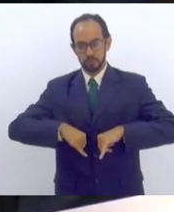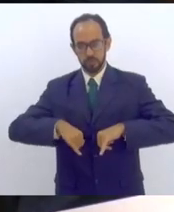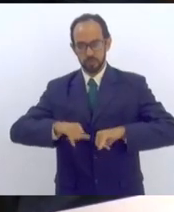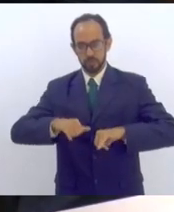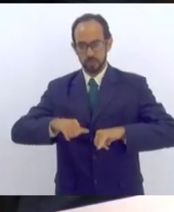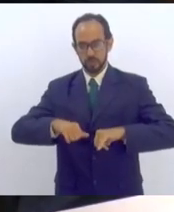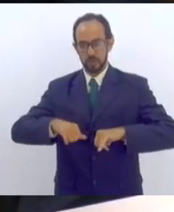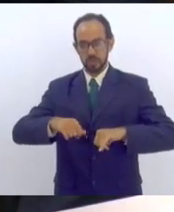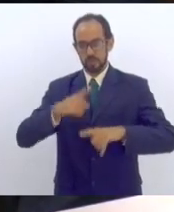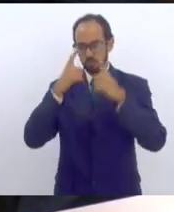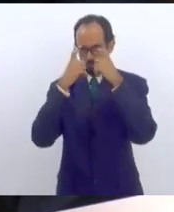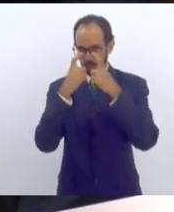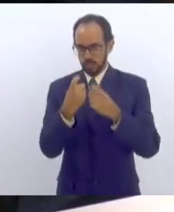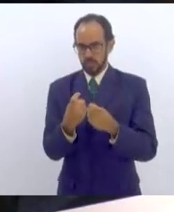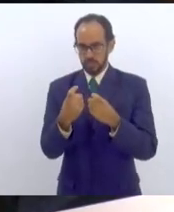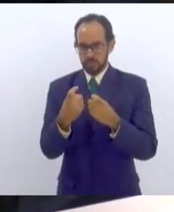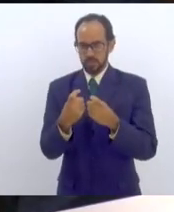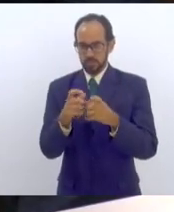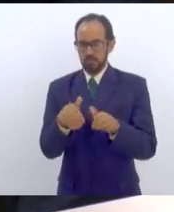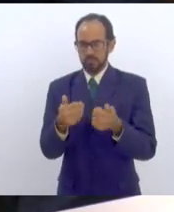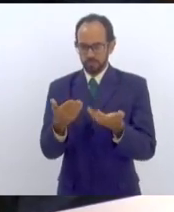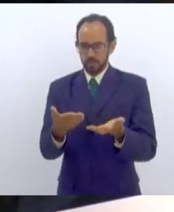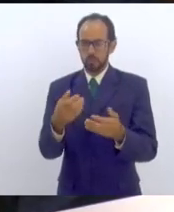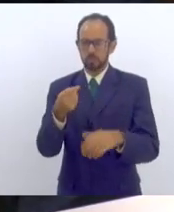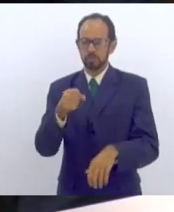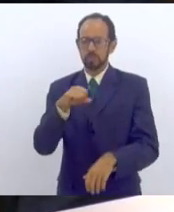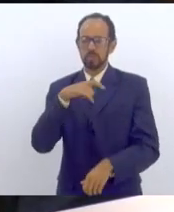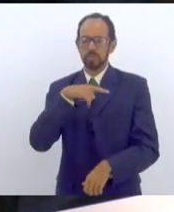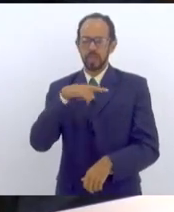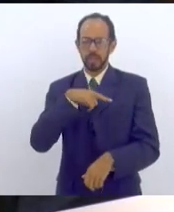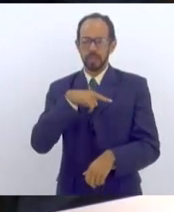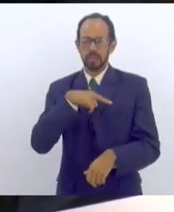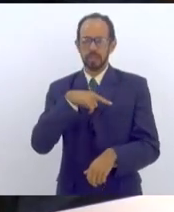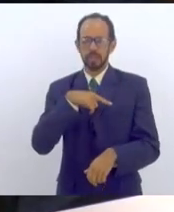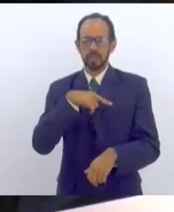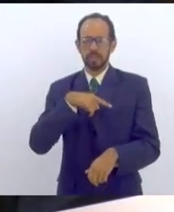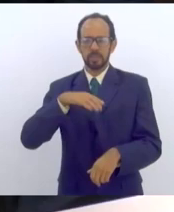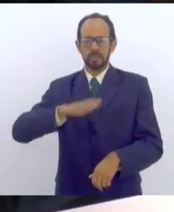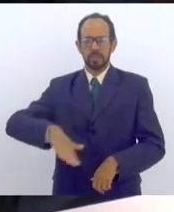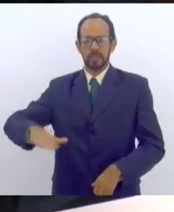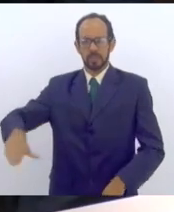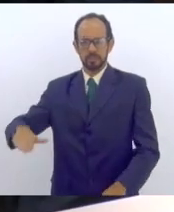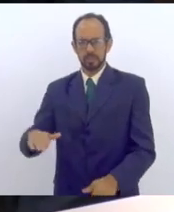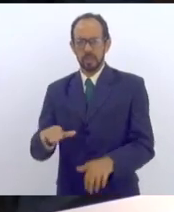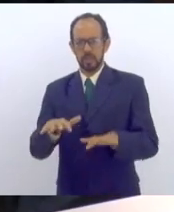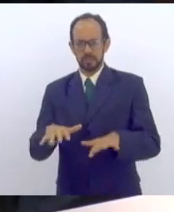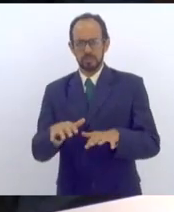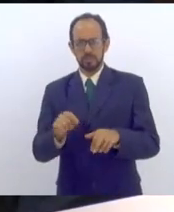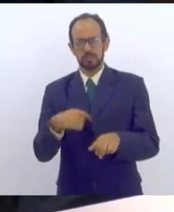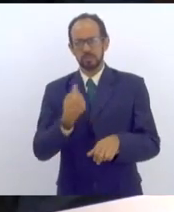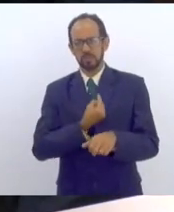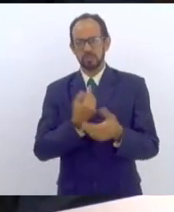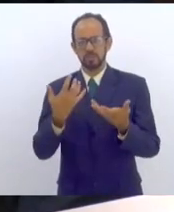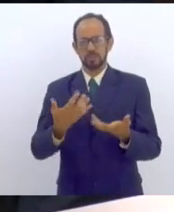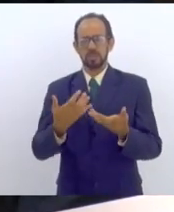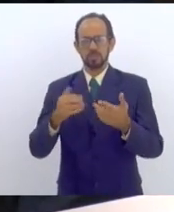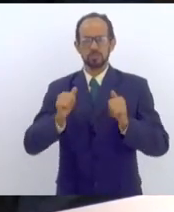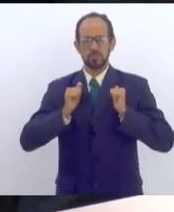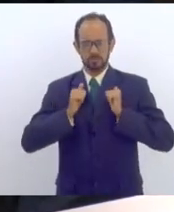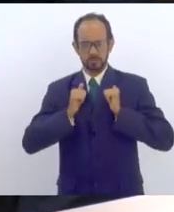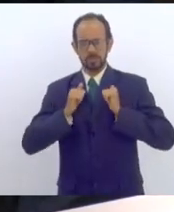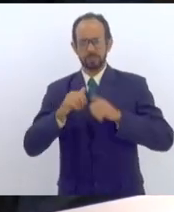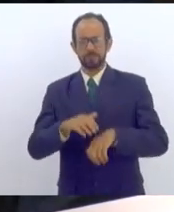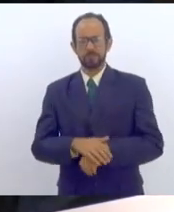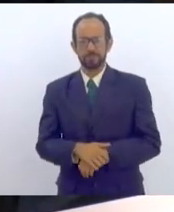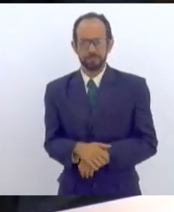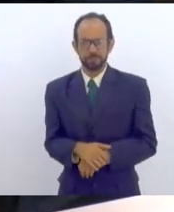tremenda violência. Então, já que envolve criança, não é? Nós queremos abster. E ficar